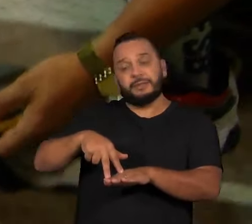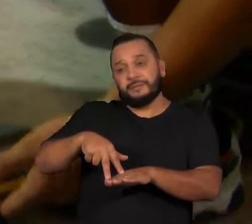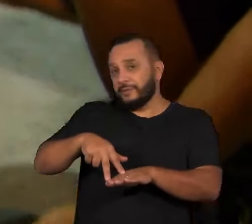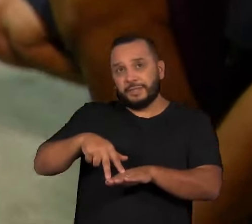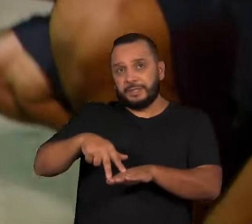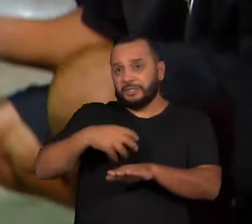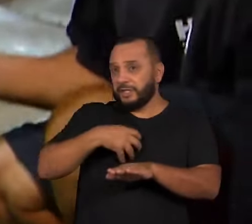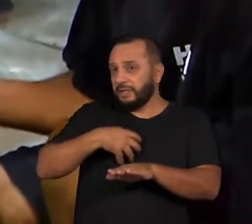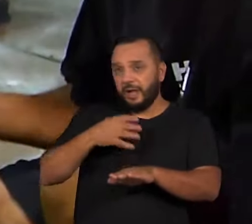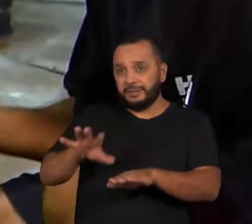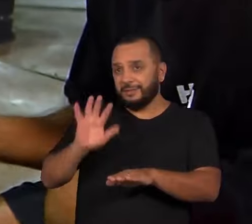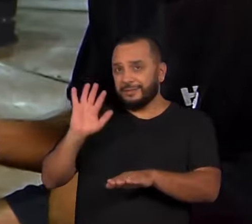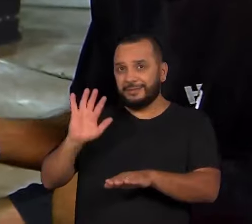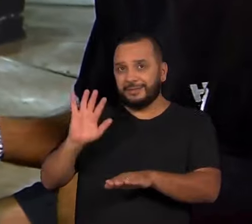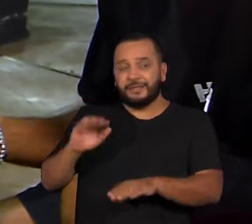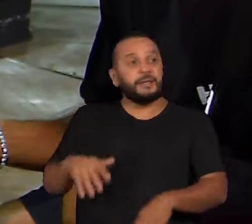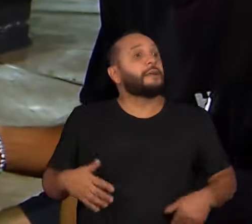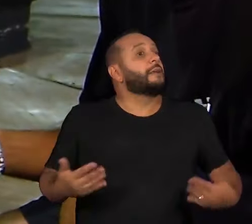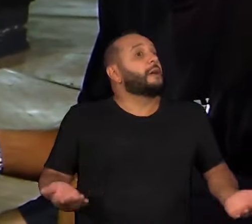assim. Ah. E aí?